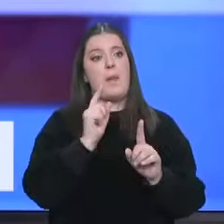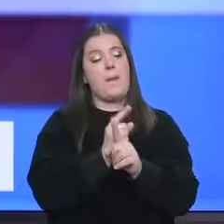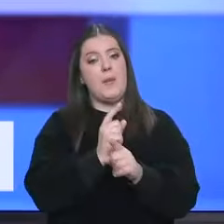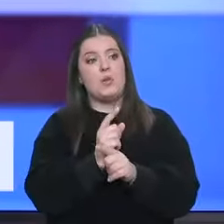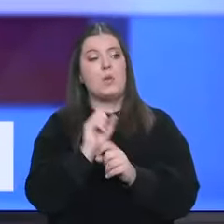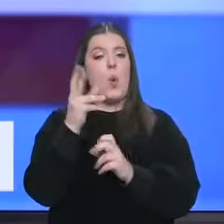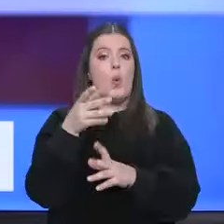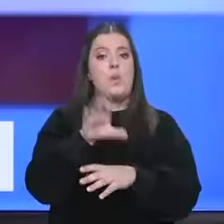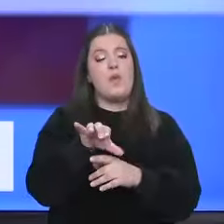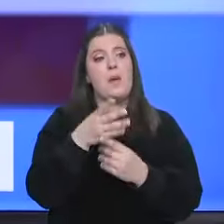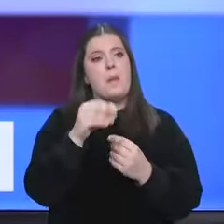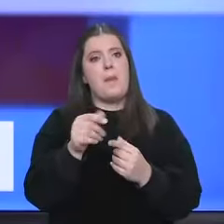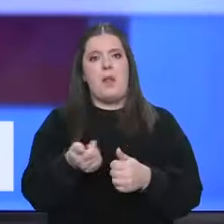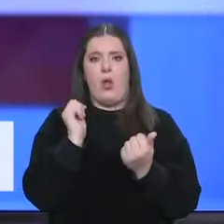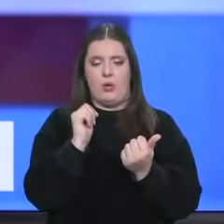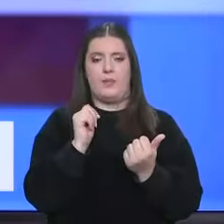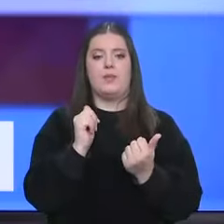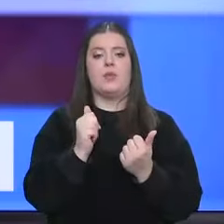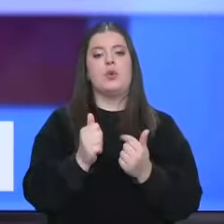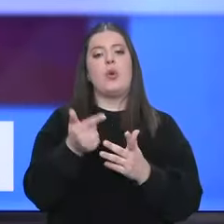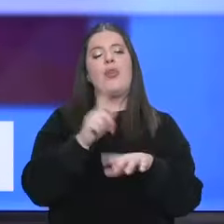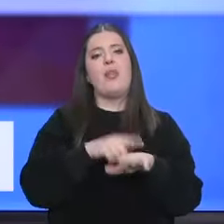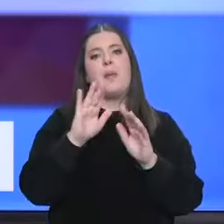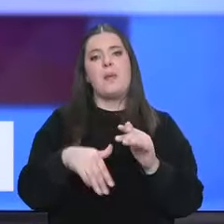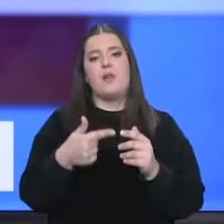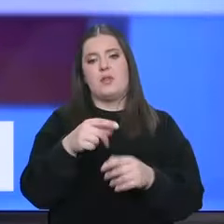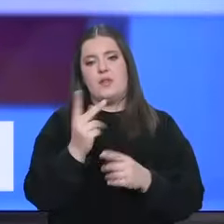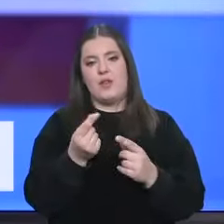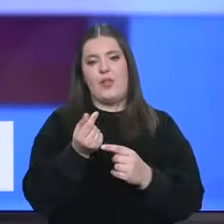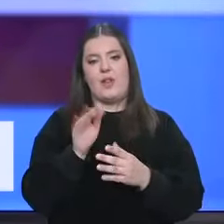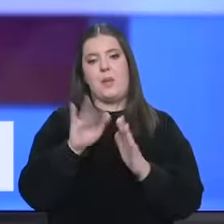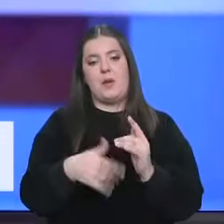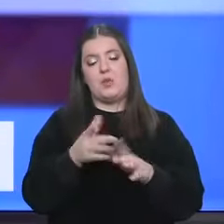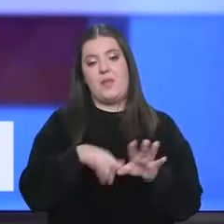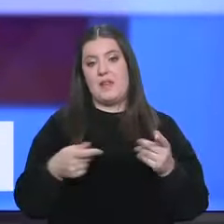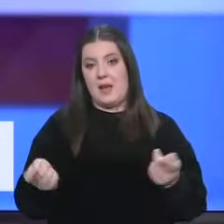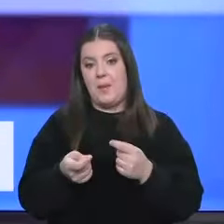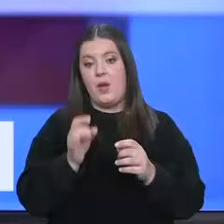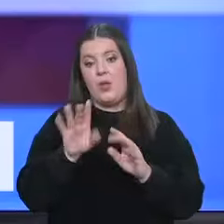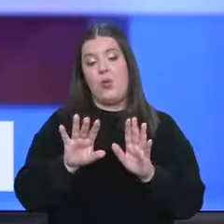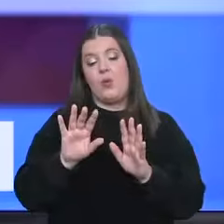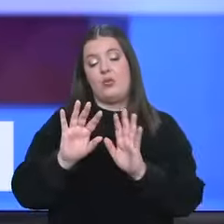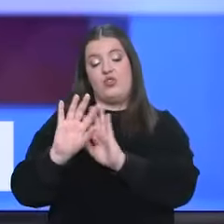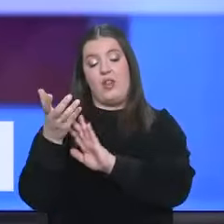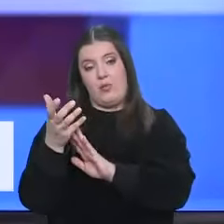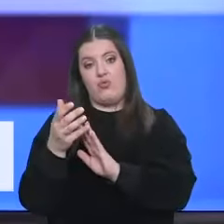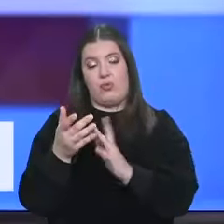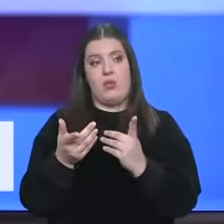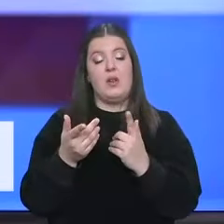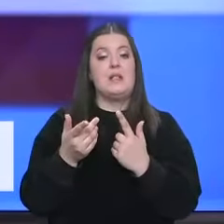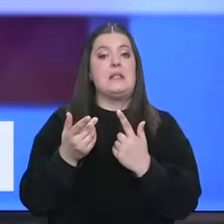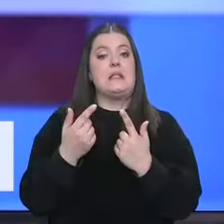forma mais eficaz com muito menos tempo de televisão muito menos dinheiro para fazer campanha do que os extremistas E é isso que procuraremos